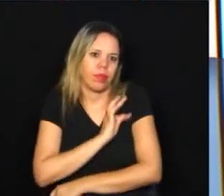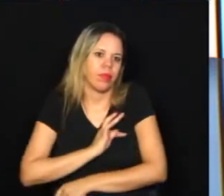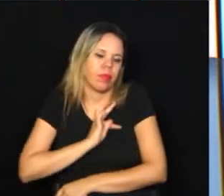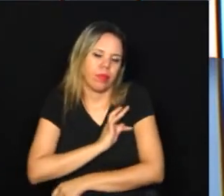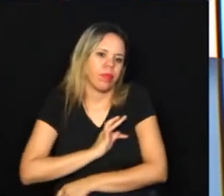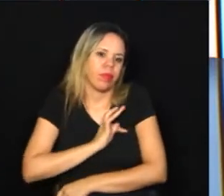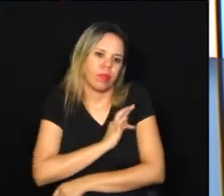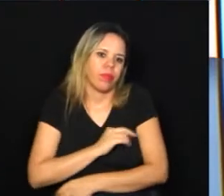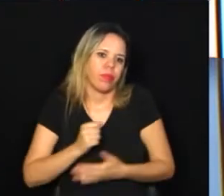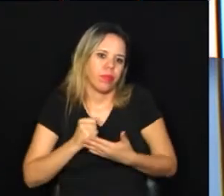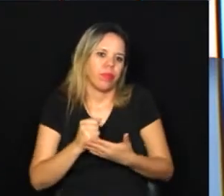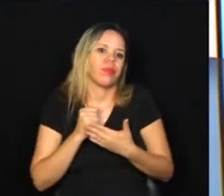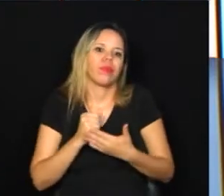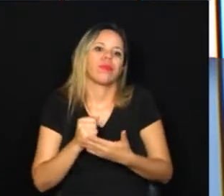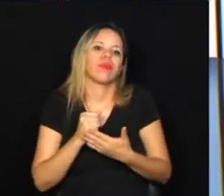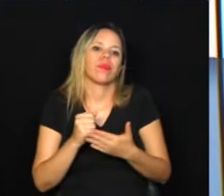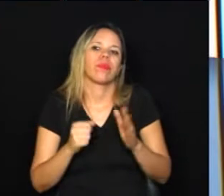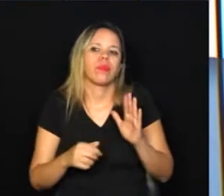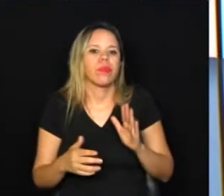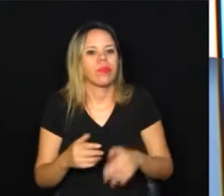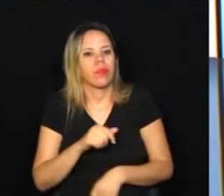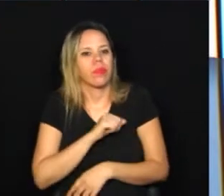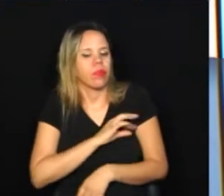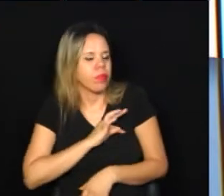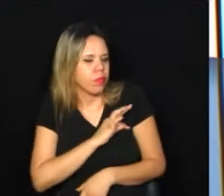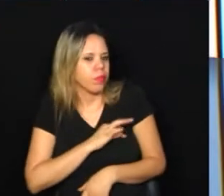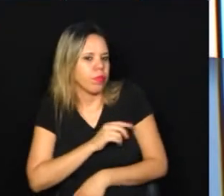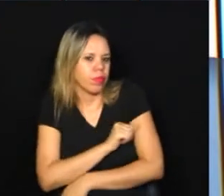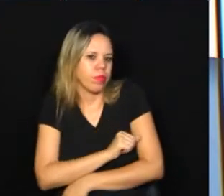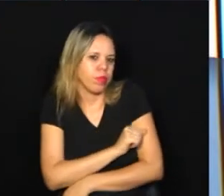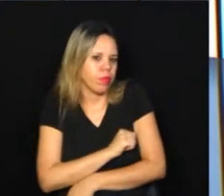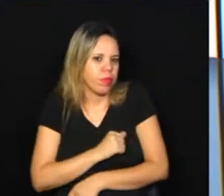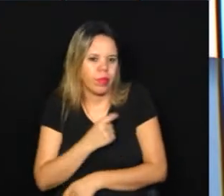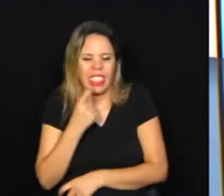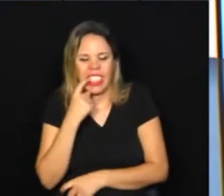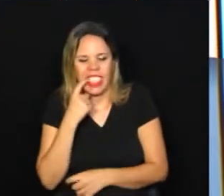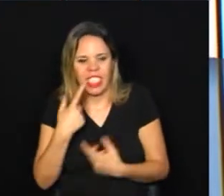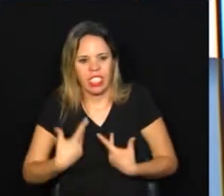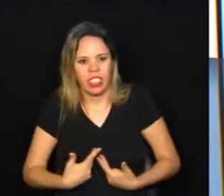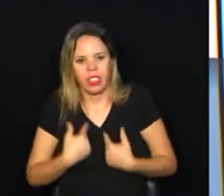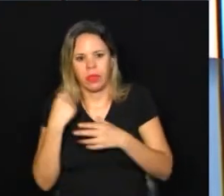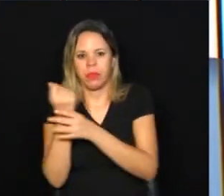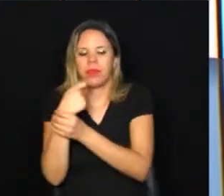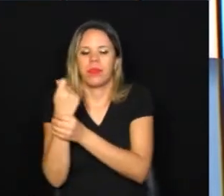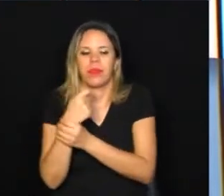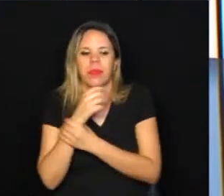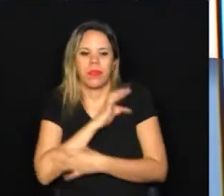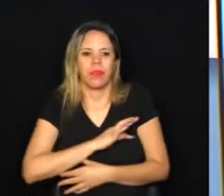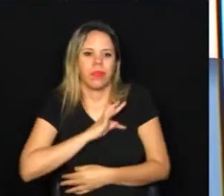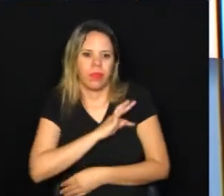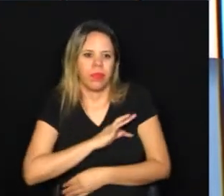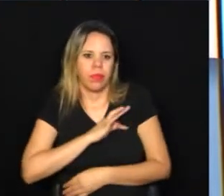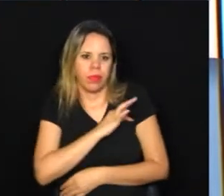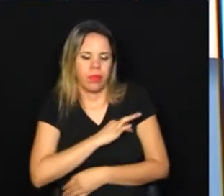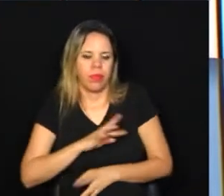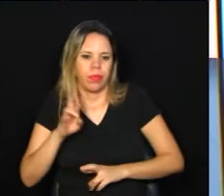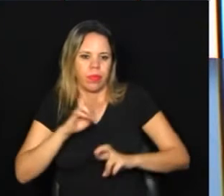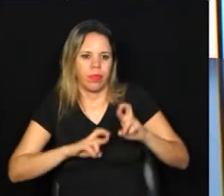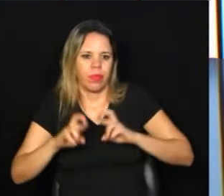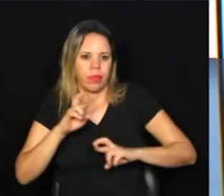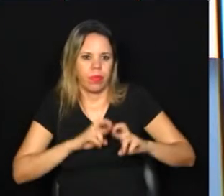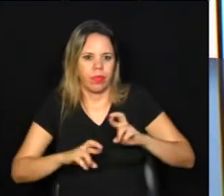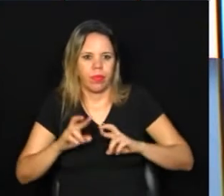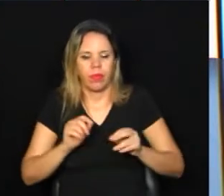e auxiliares de enfermagem, cirurgiões dentistas, fisioterapeutas, técnicos em laboratórios de